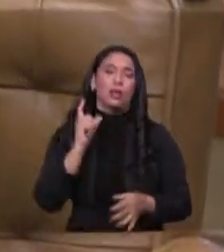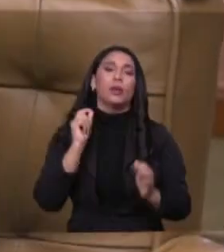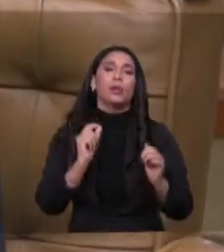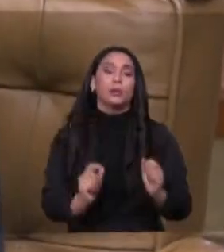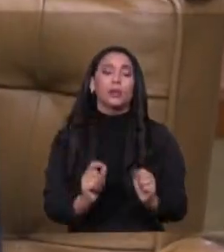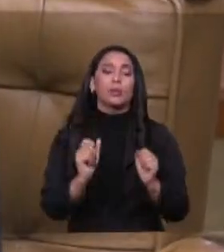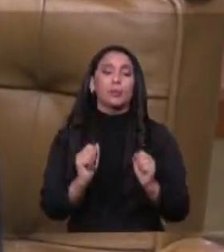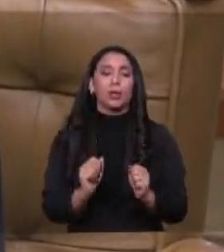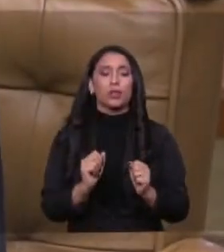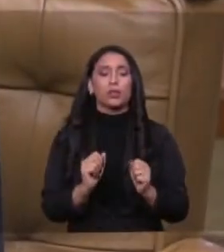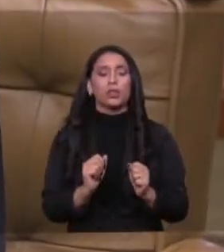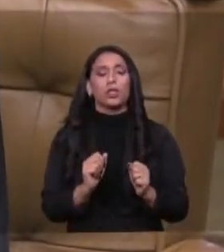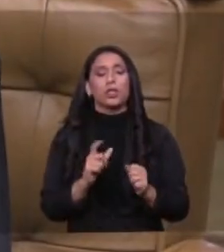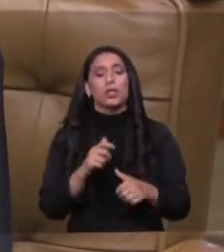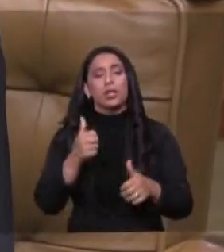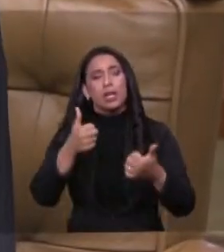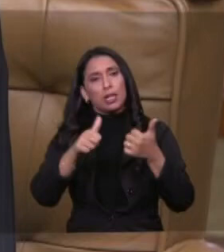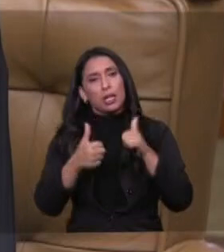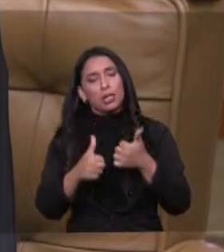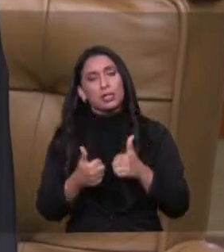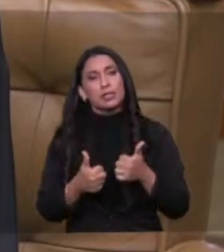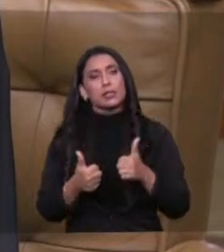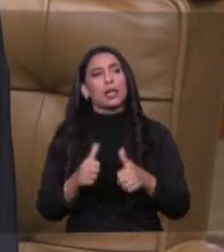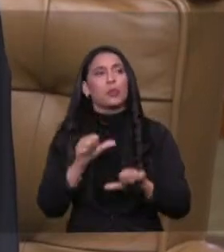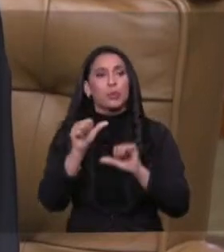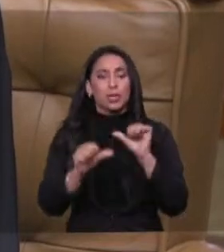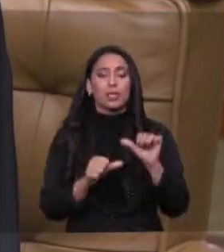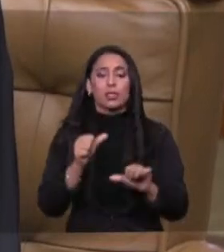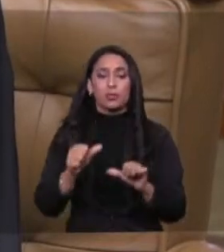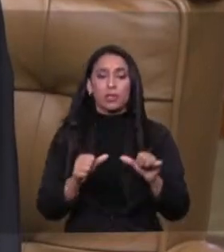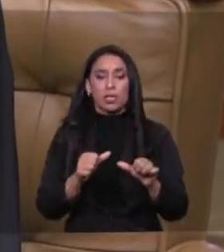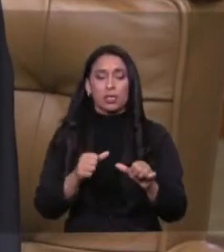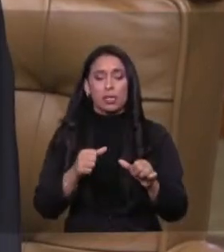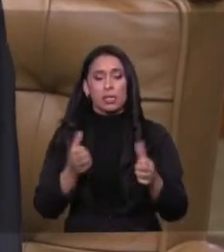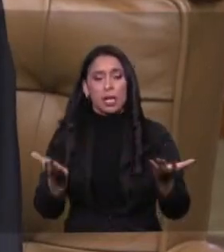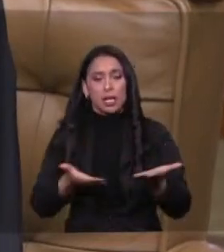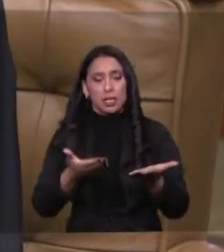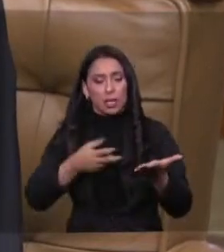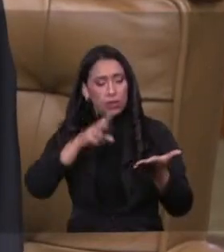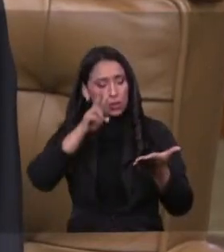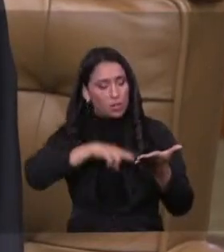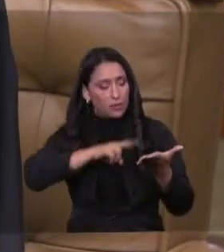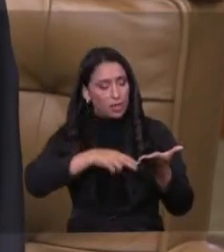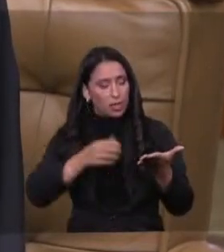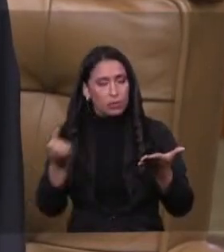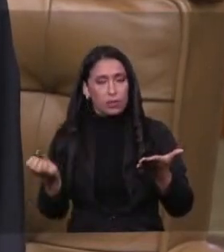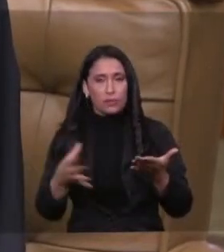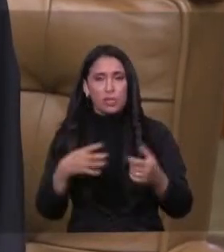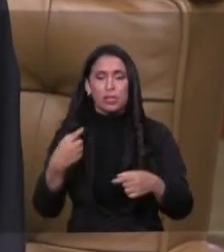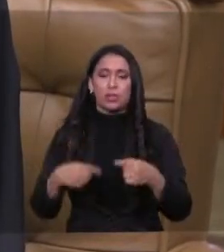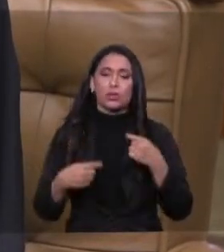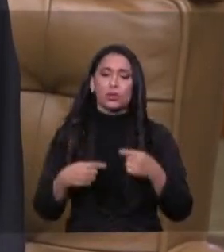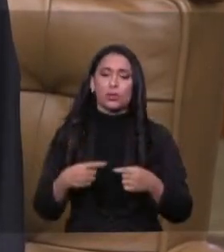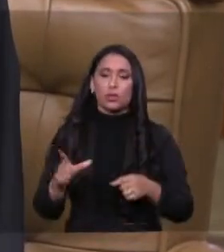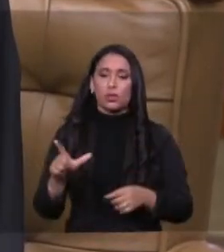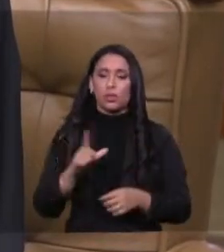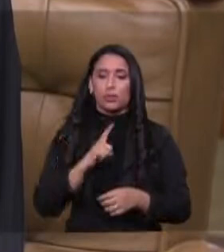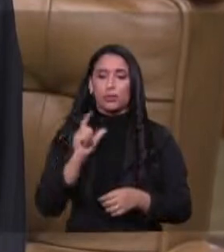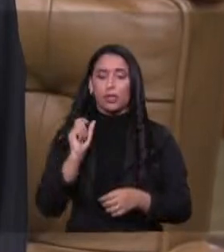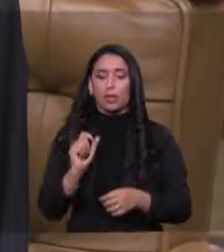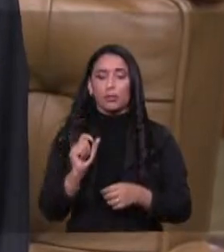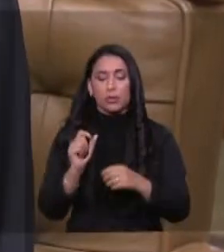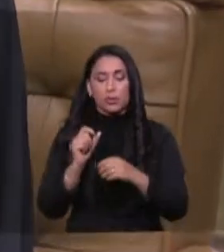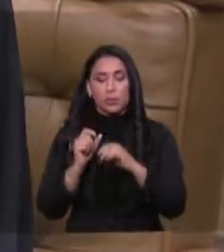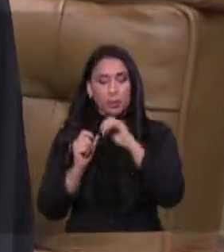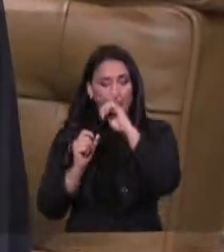pode rediscutir. E eu estava até revisitando aqui as discussões que tivemos,